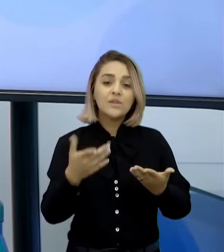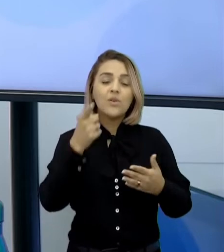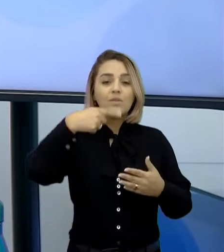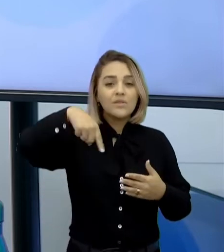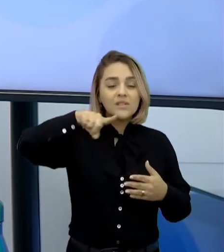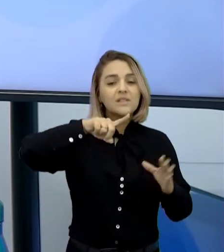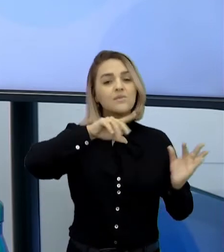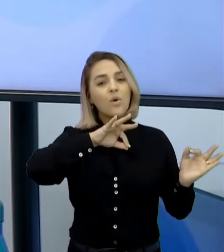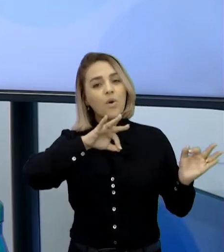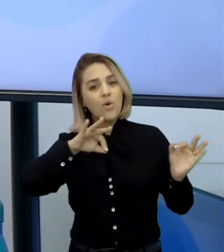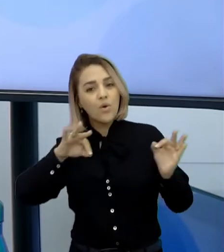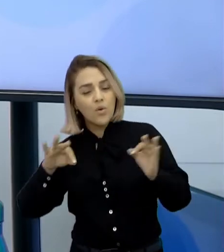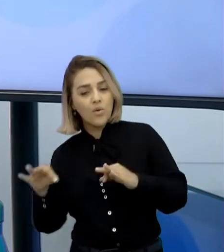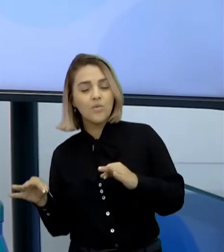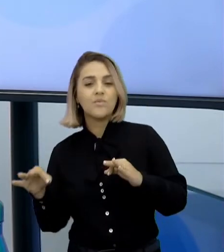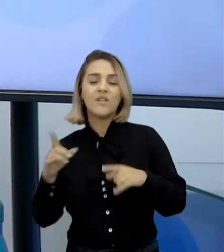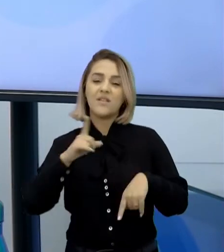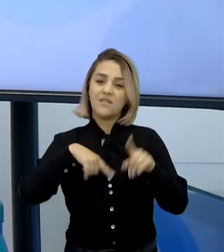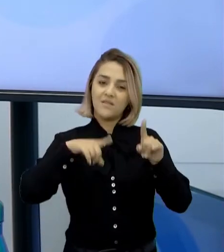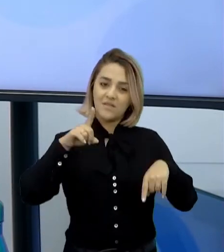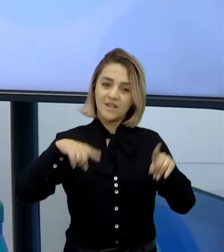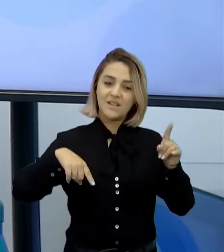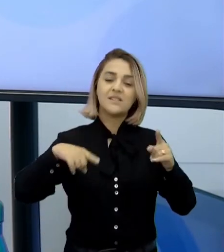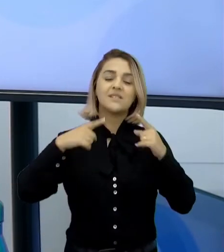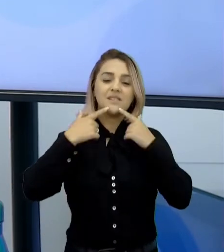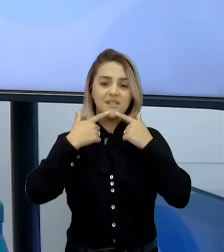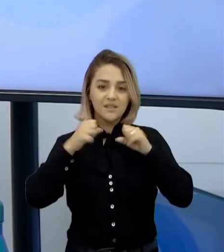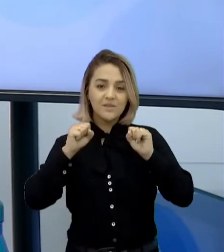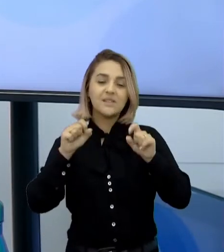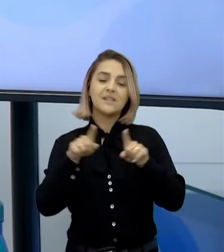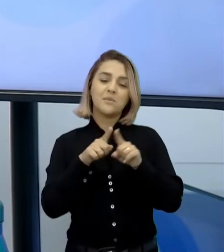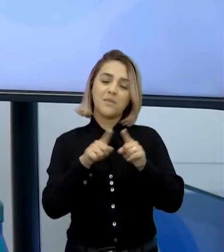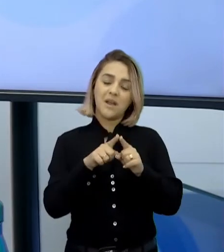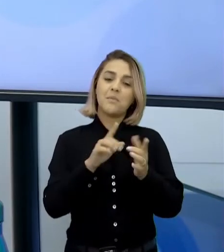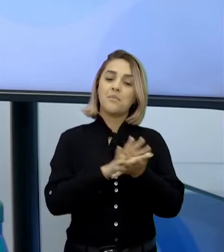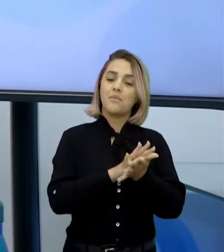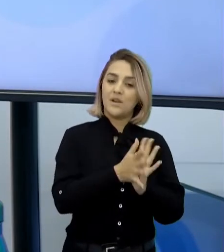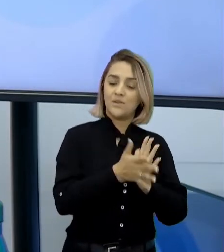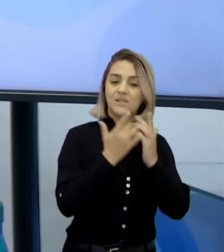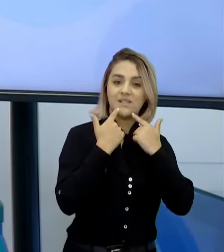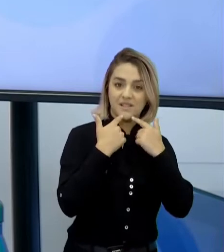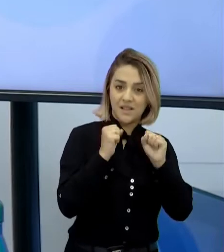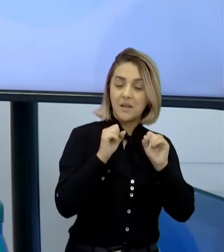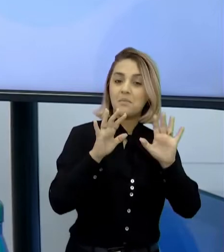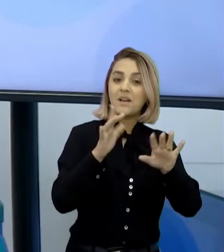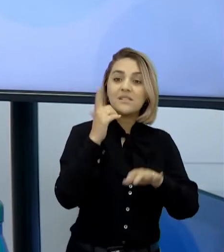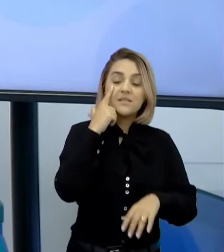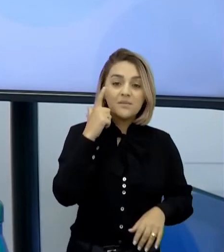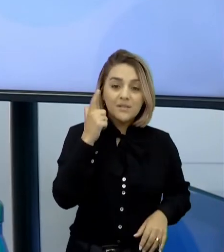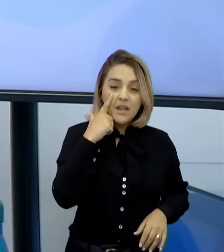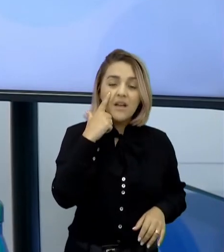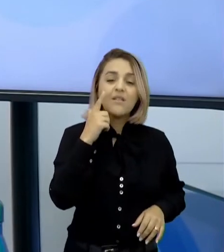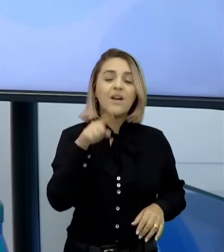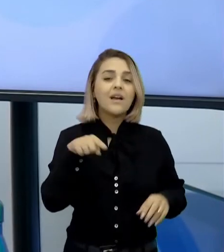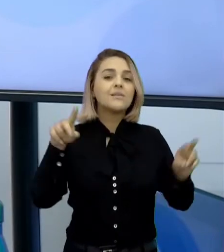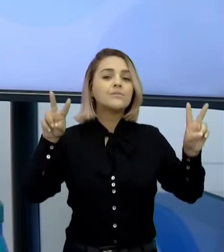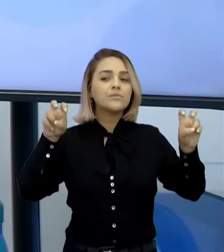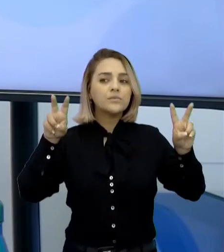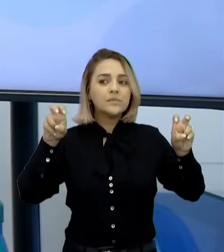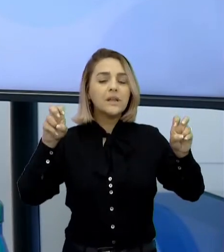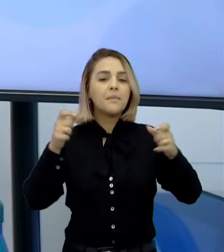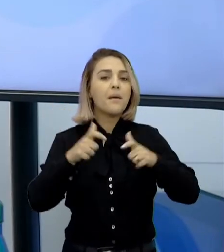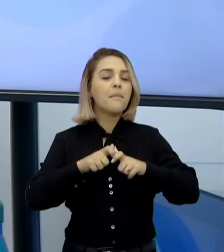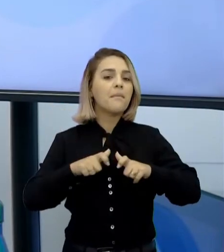aqui em variações linguísticas e preconceito linguístico, mas observem que é um tema bem amplo, então vocês vão ter que focar